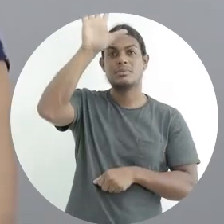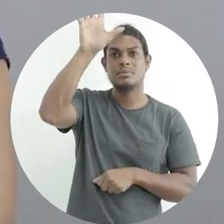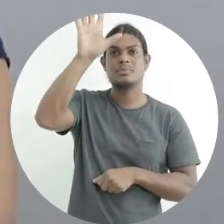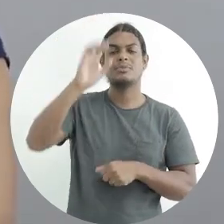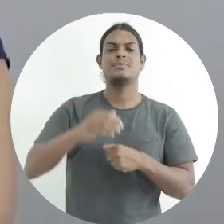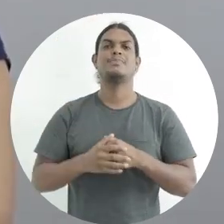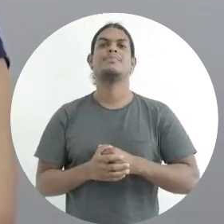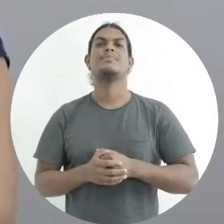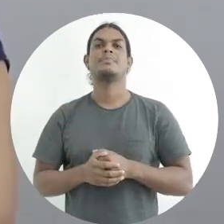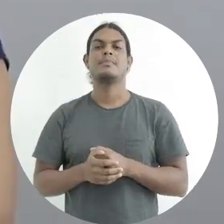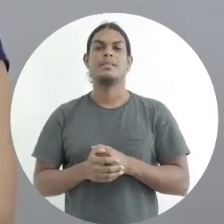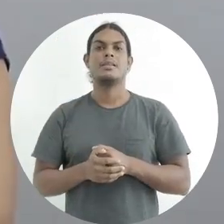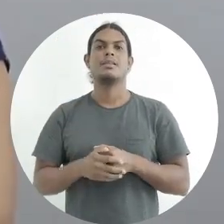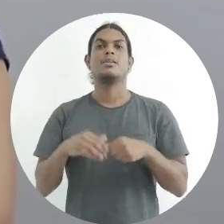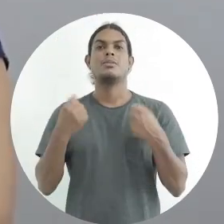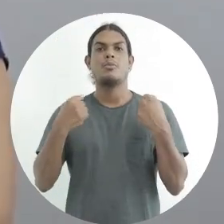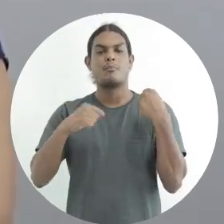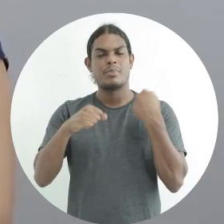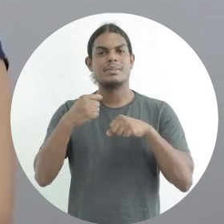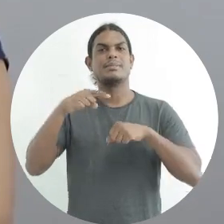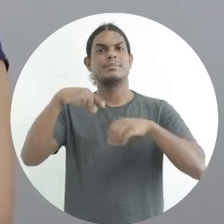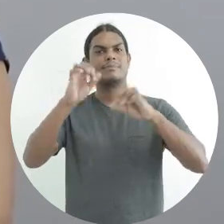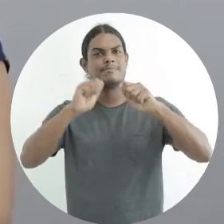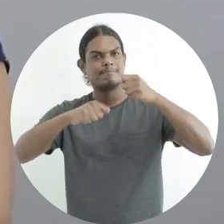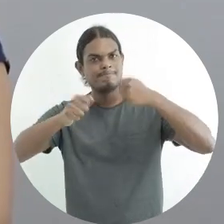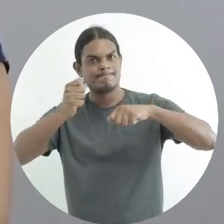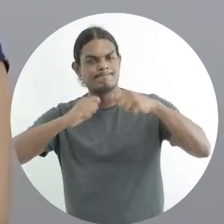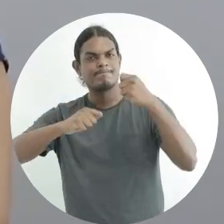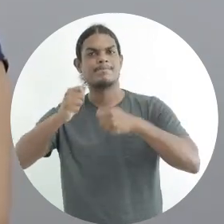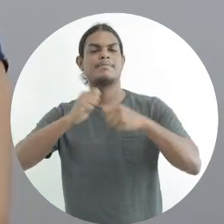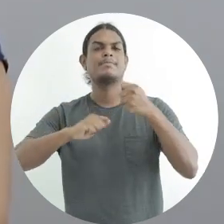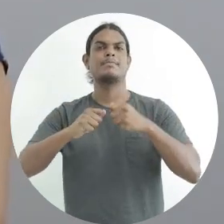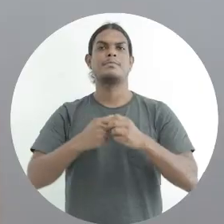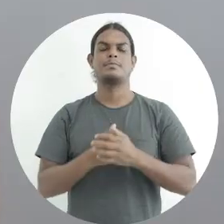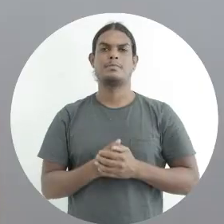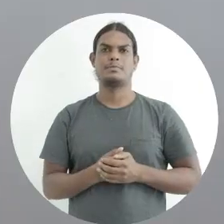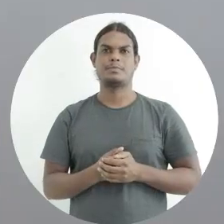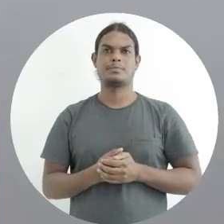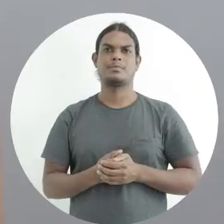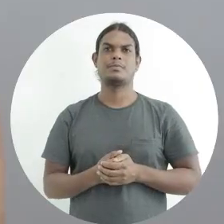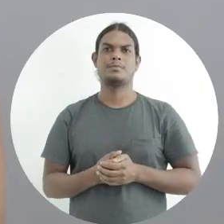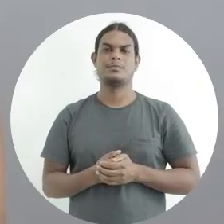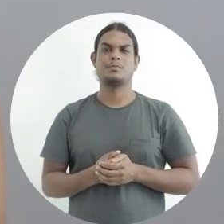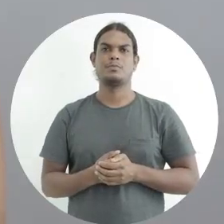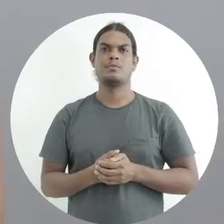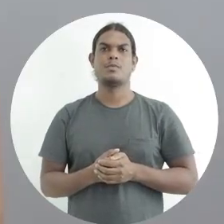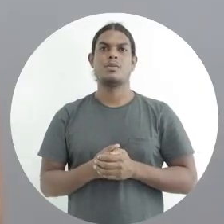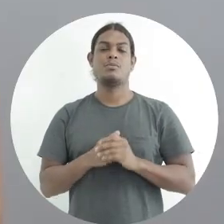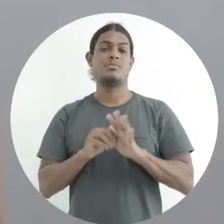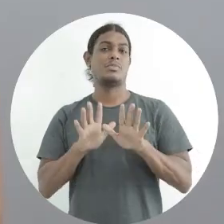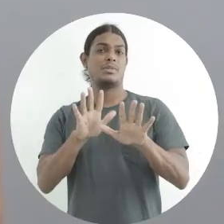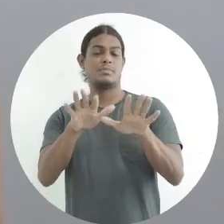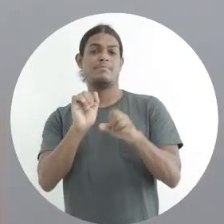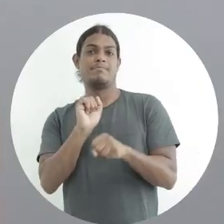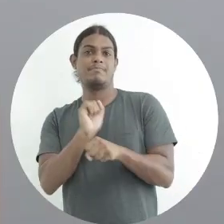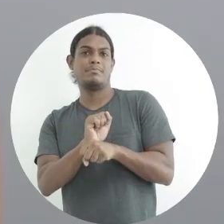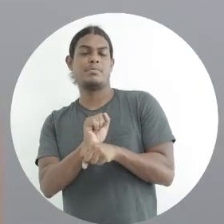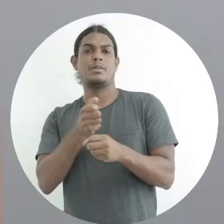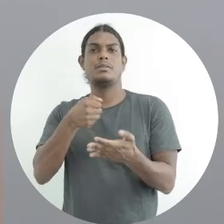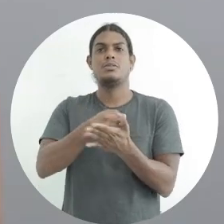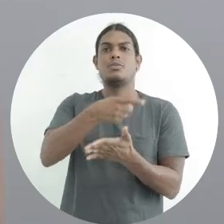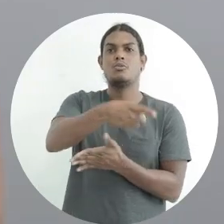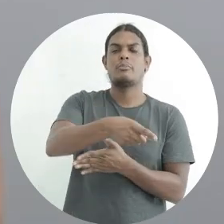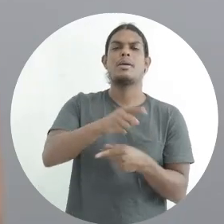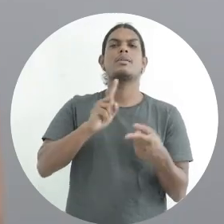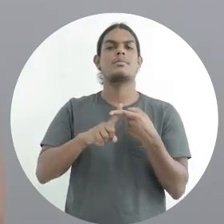preços. Então, é preciso esse controle na economia. Quando deixamos de comprar algo, também